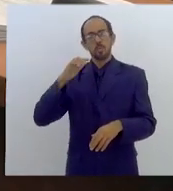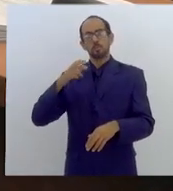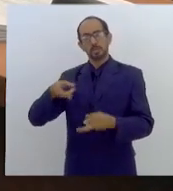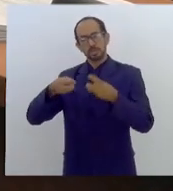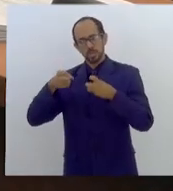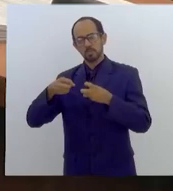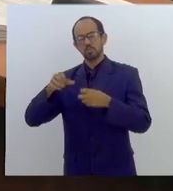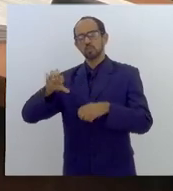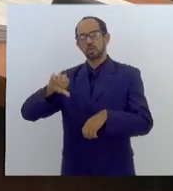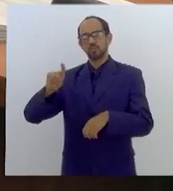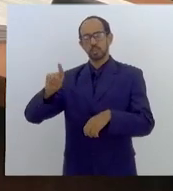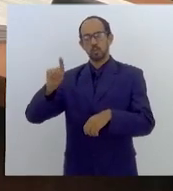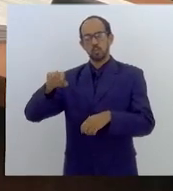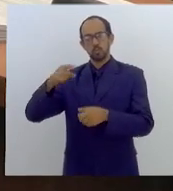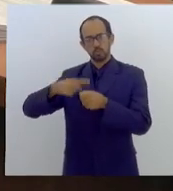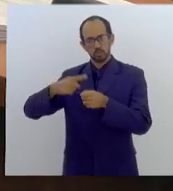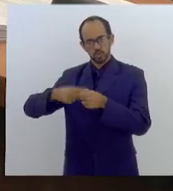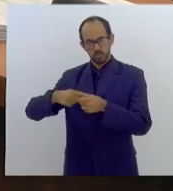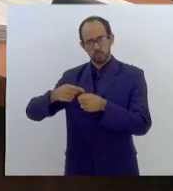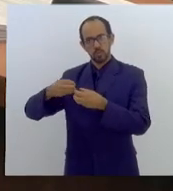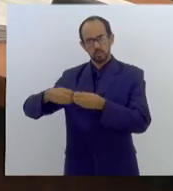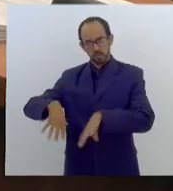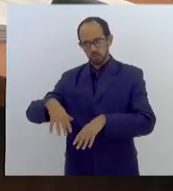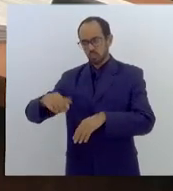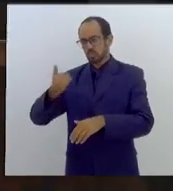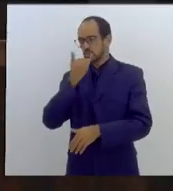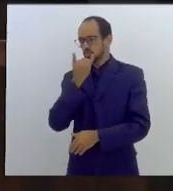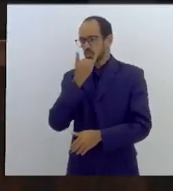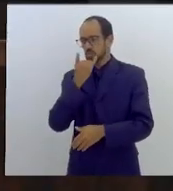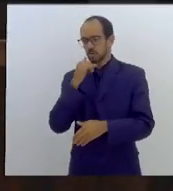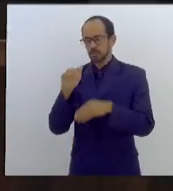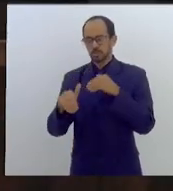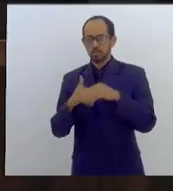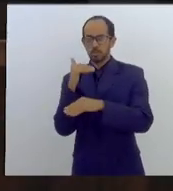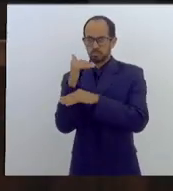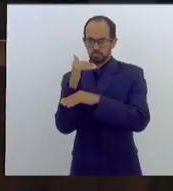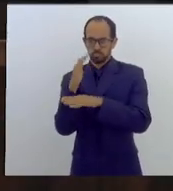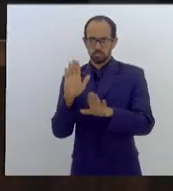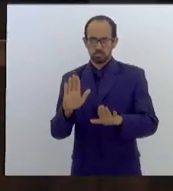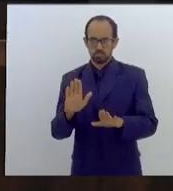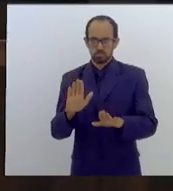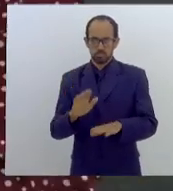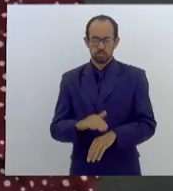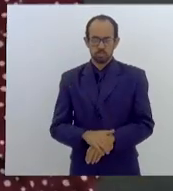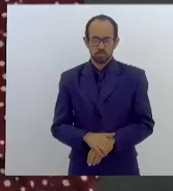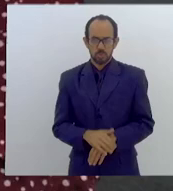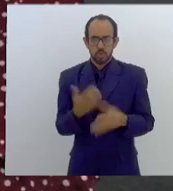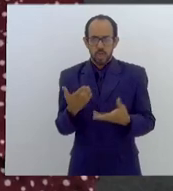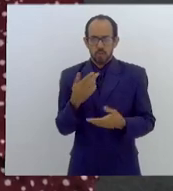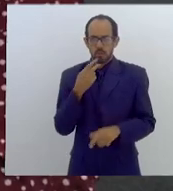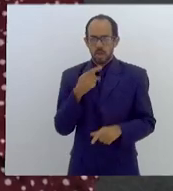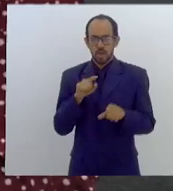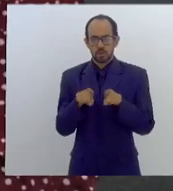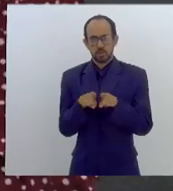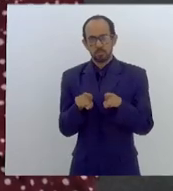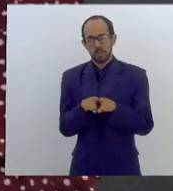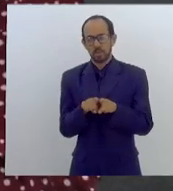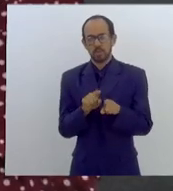senhor. Só me desculpe se eu me excedi em algum momento. Não, Vossa Excelência, não se excedeu. E eu quero dizer